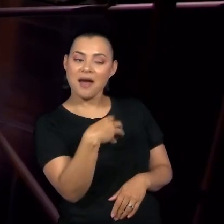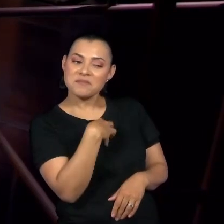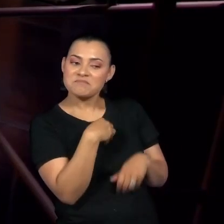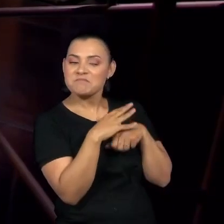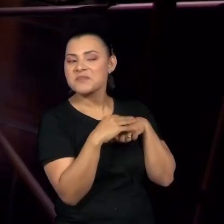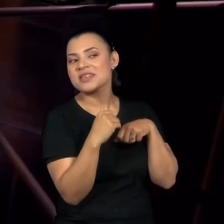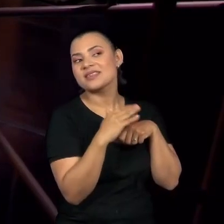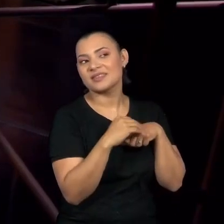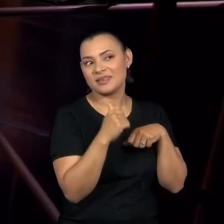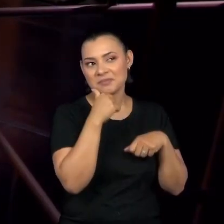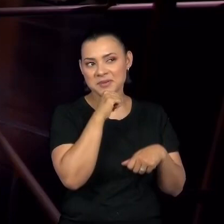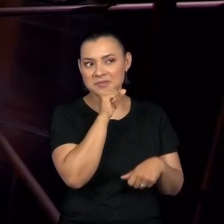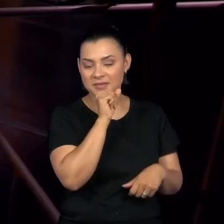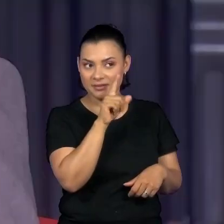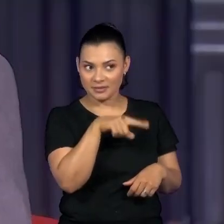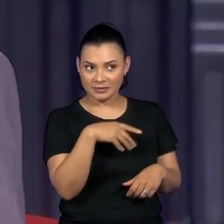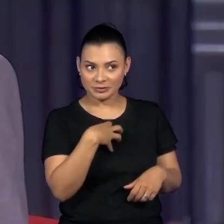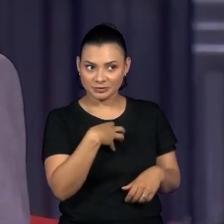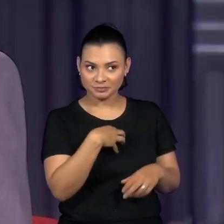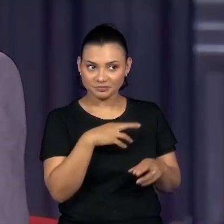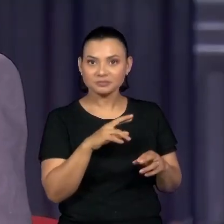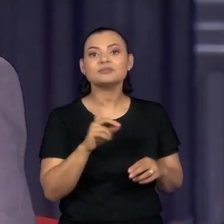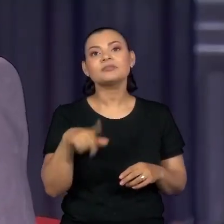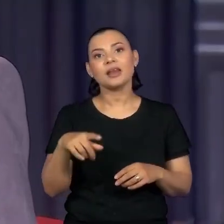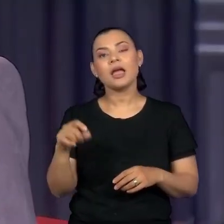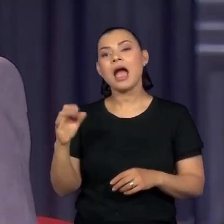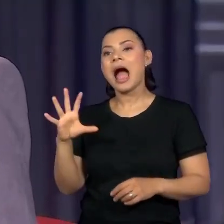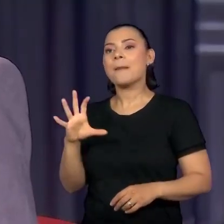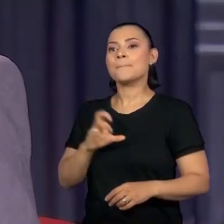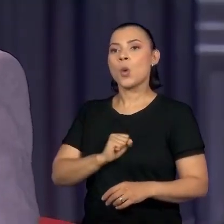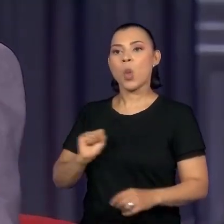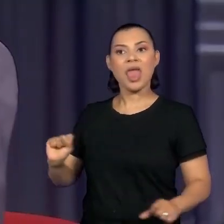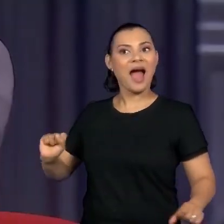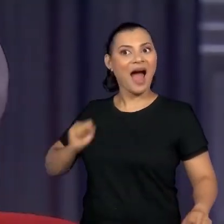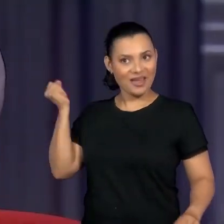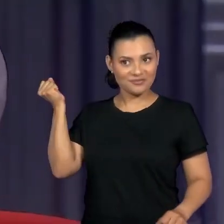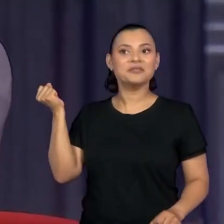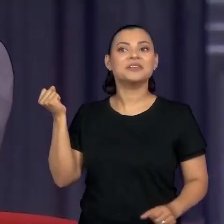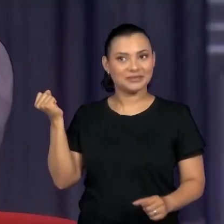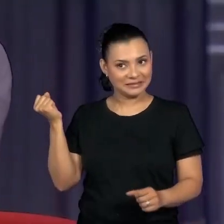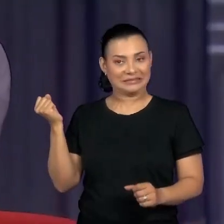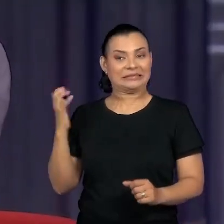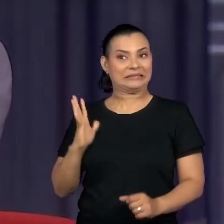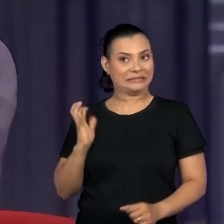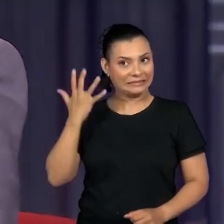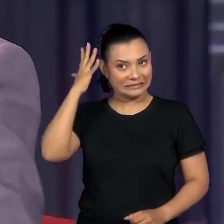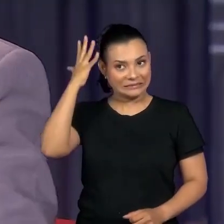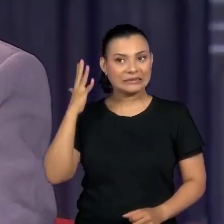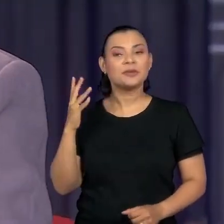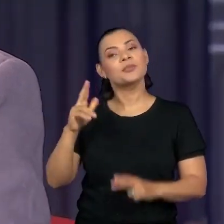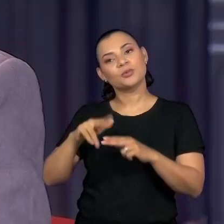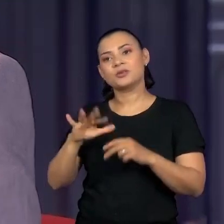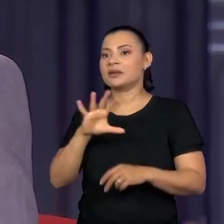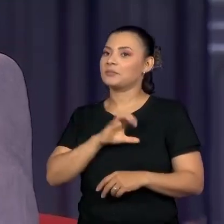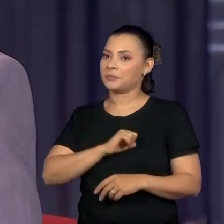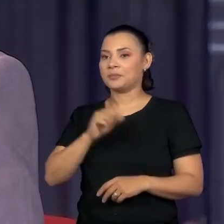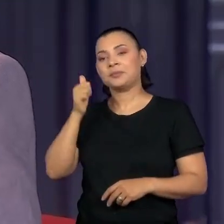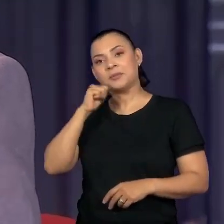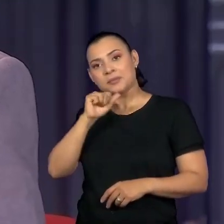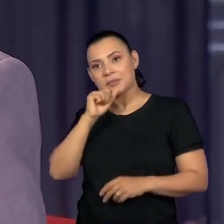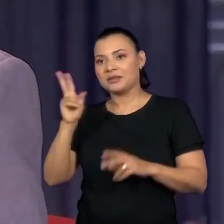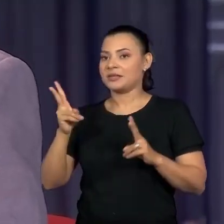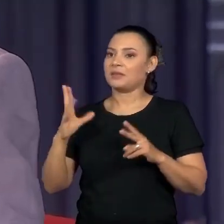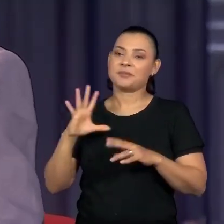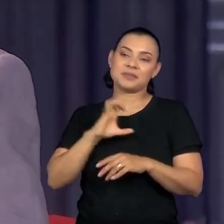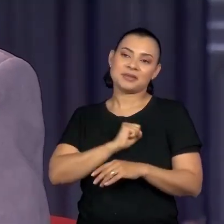já é uma coisa que diz muito É uma mesmo. questão de amor e raiva que é ao mesmo tempo assim, a mãe pro filho, a mãe baiana. Tipo, tá